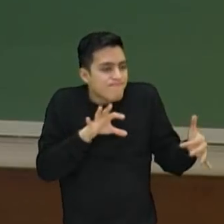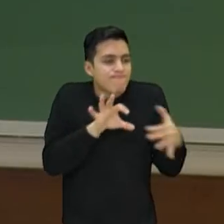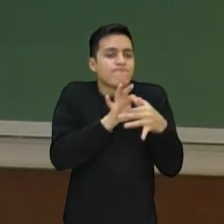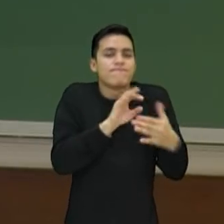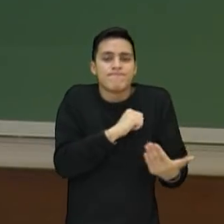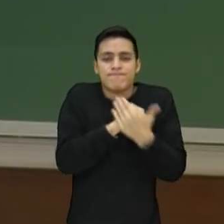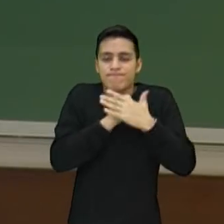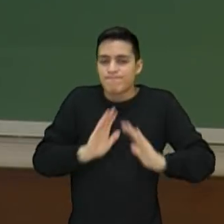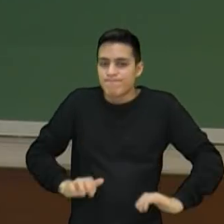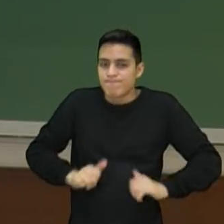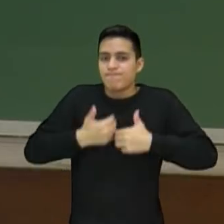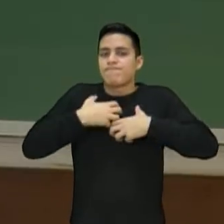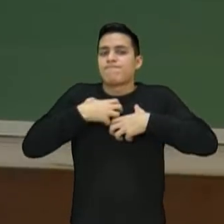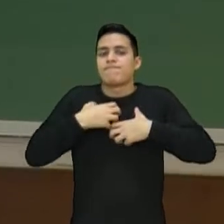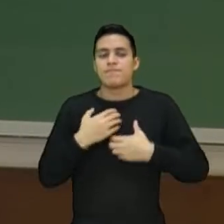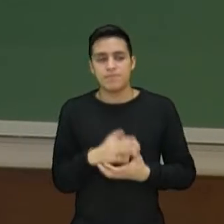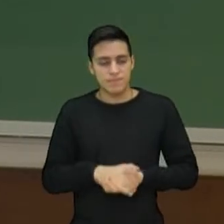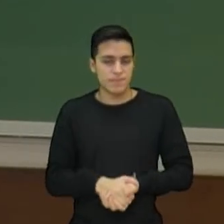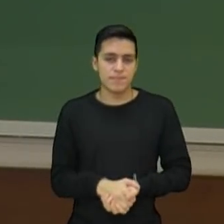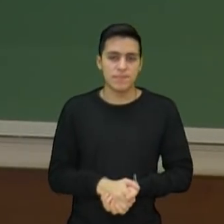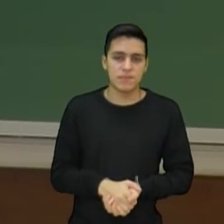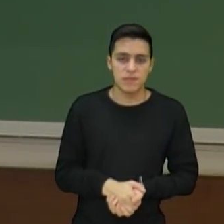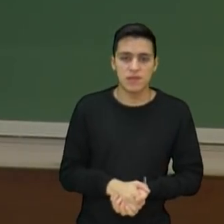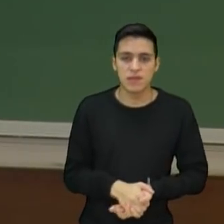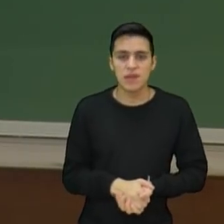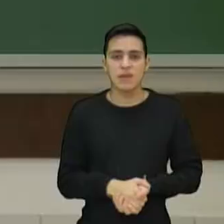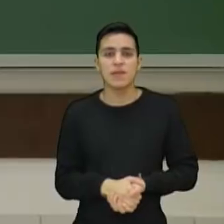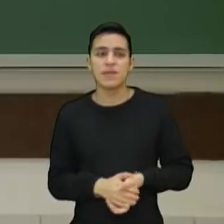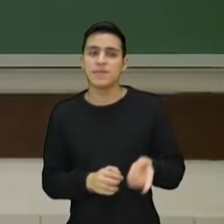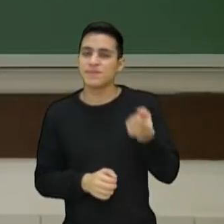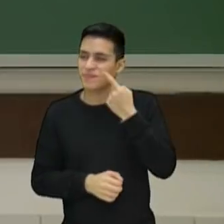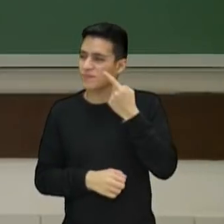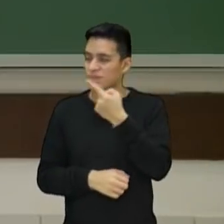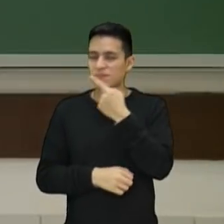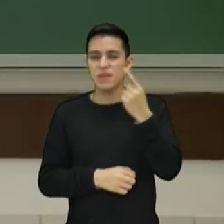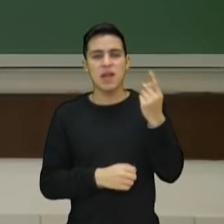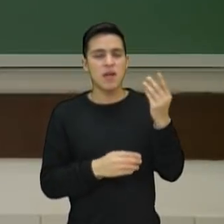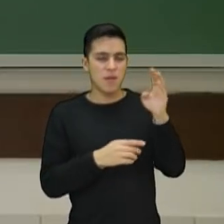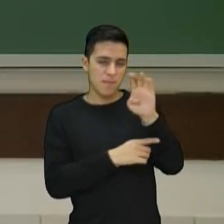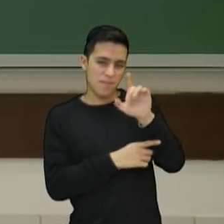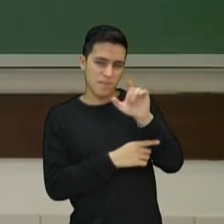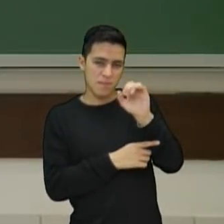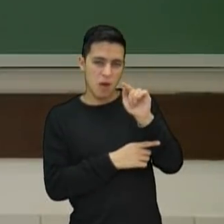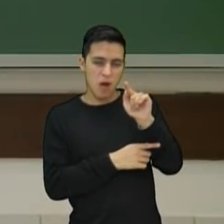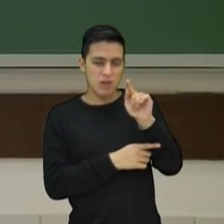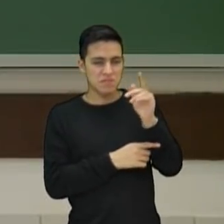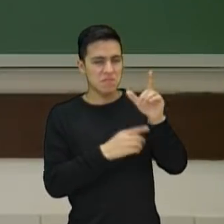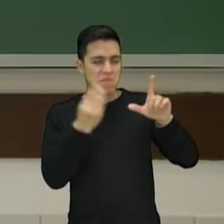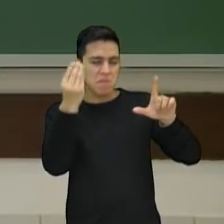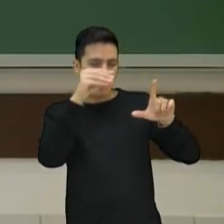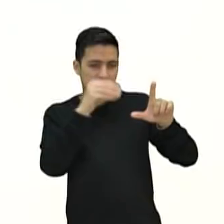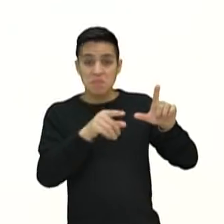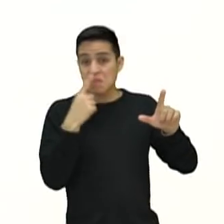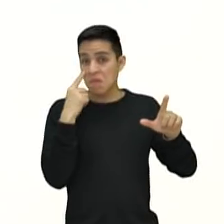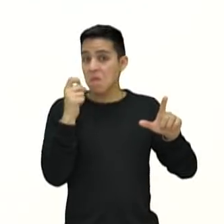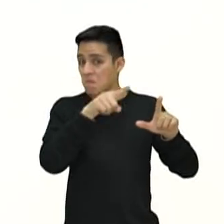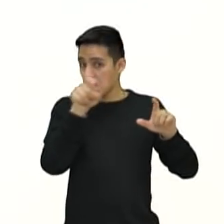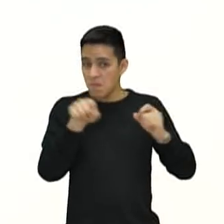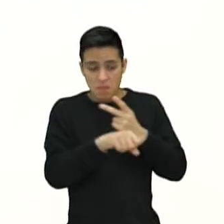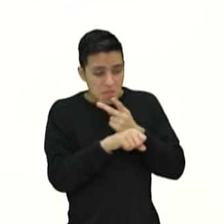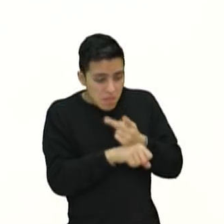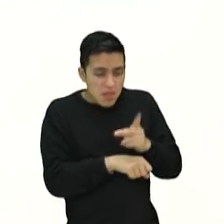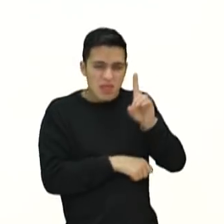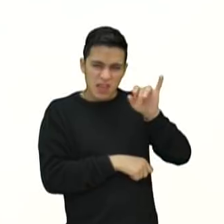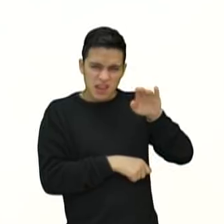realizar. Ok? Aqui está o blog do Daniel, muito interessante se vocês puderem dar uma lida nele. Eu